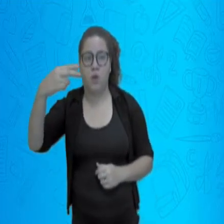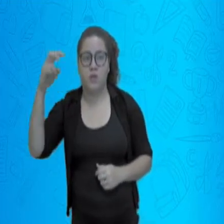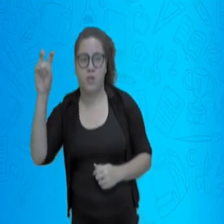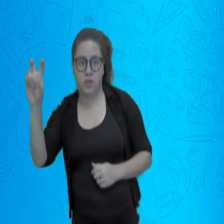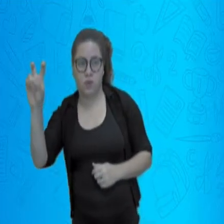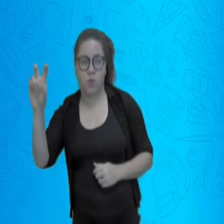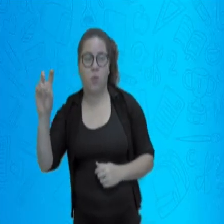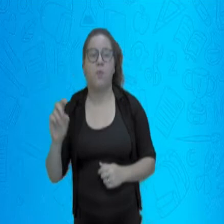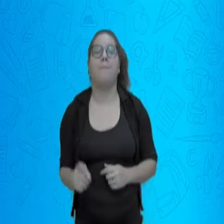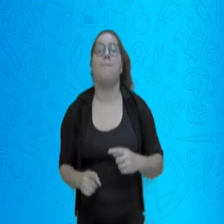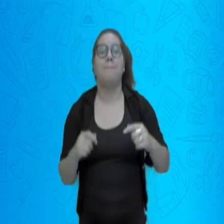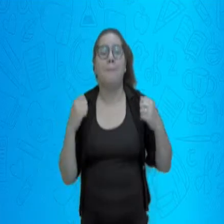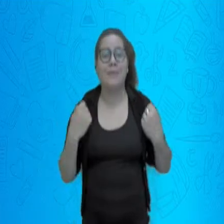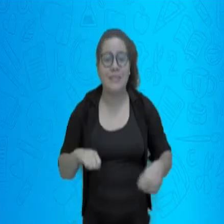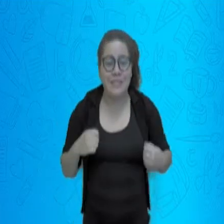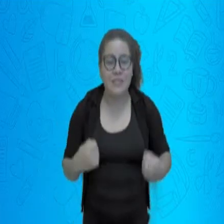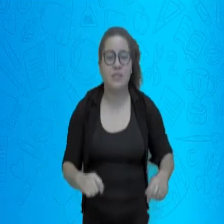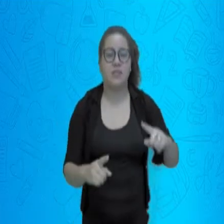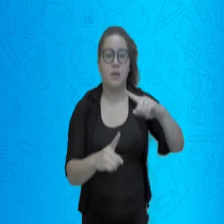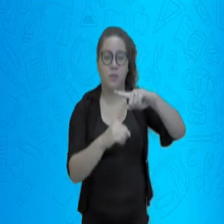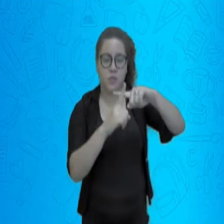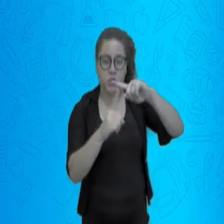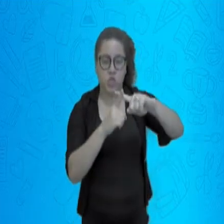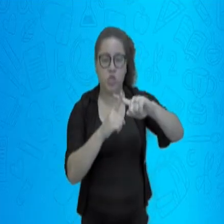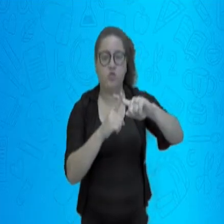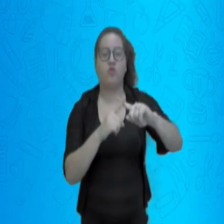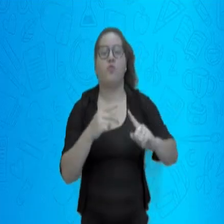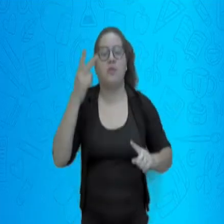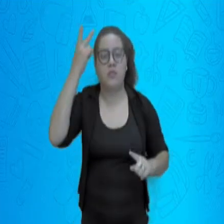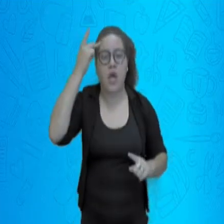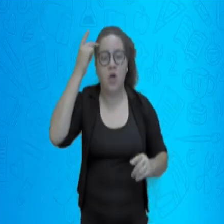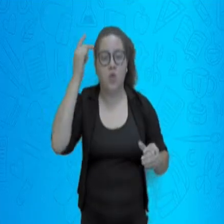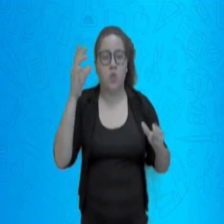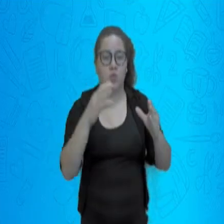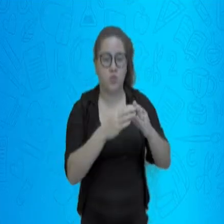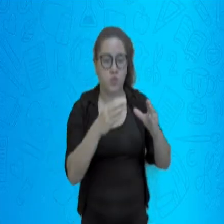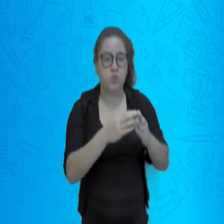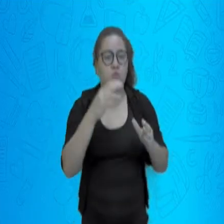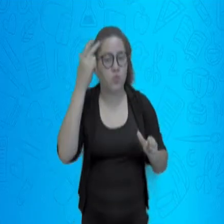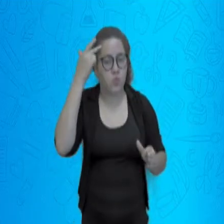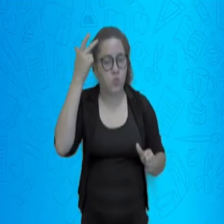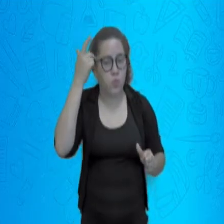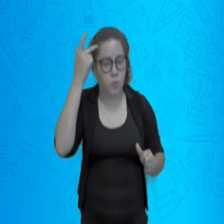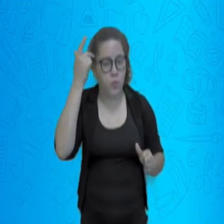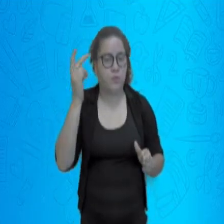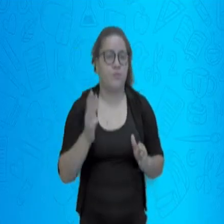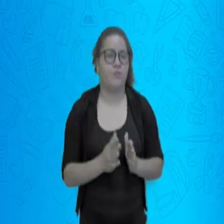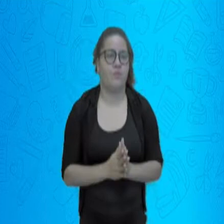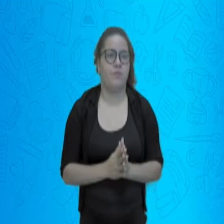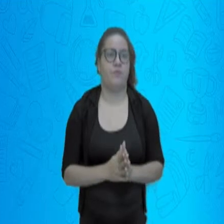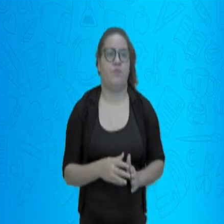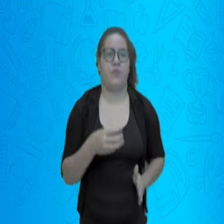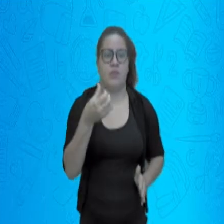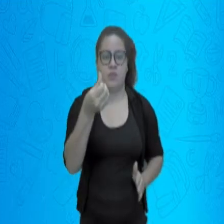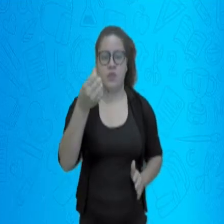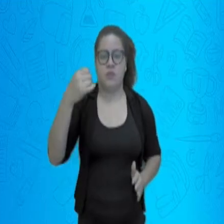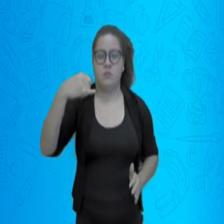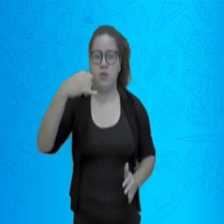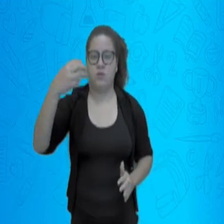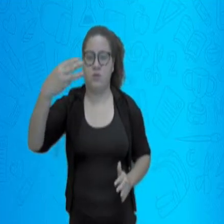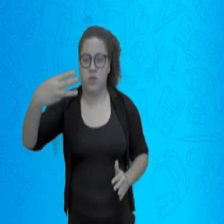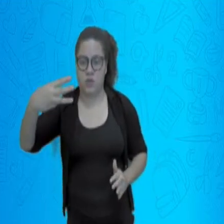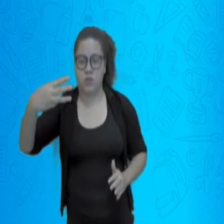ser positivo para pertencer a esse conjunto aqui dos números naturais. 6 menos